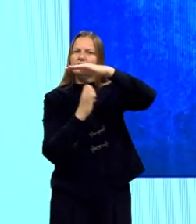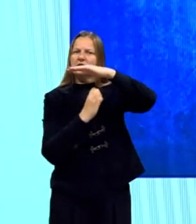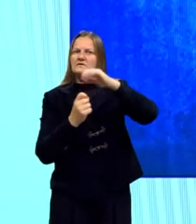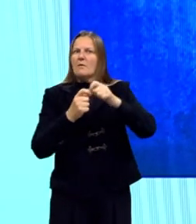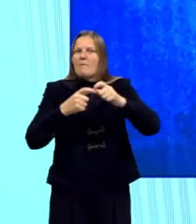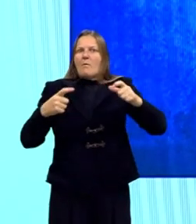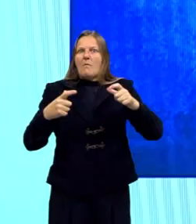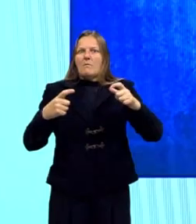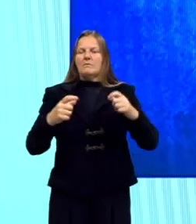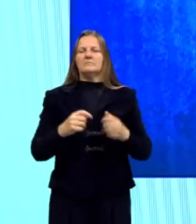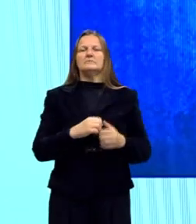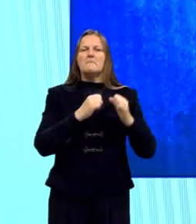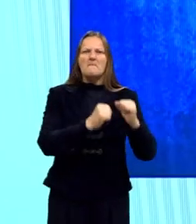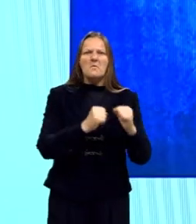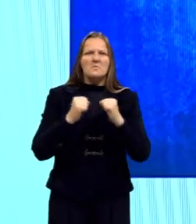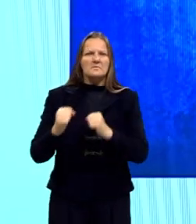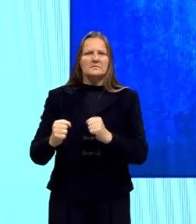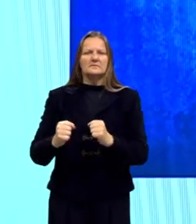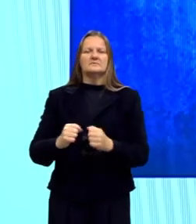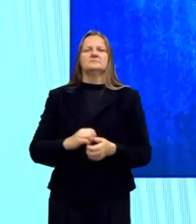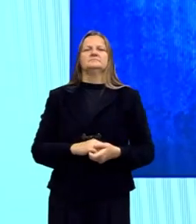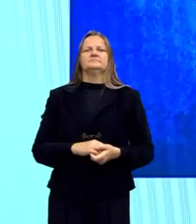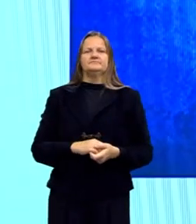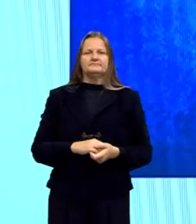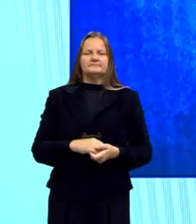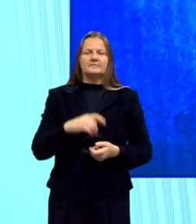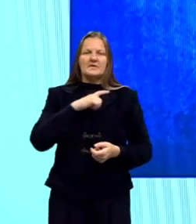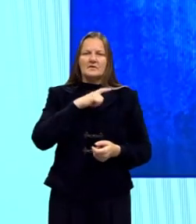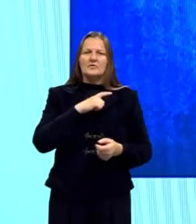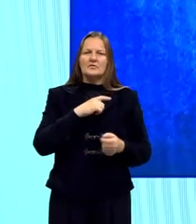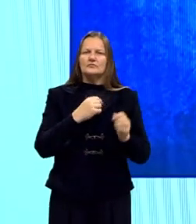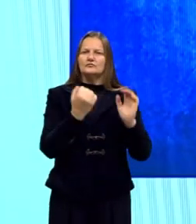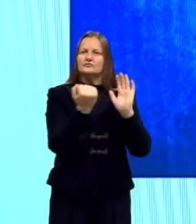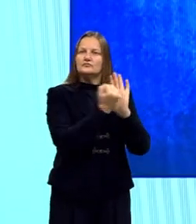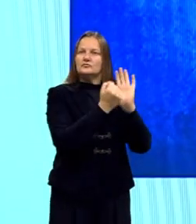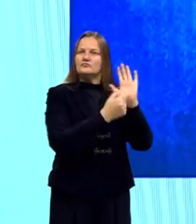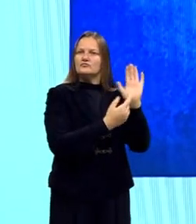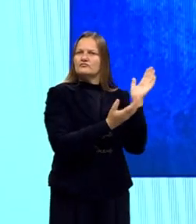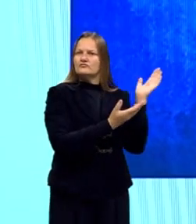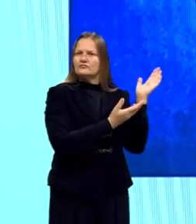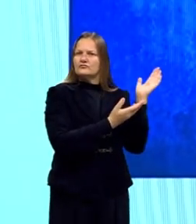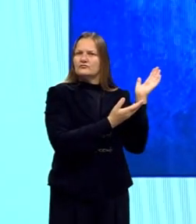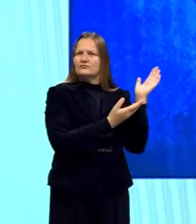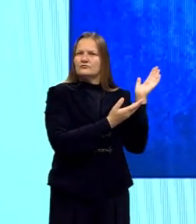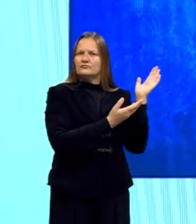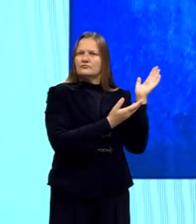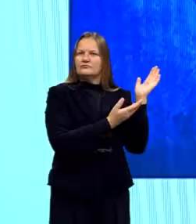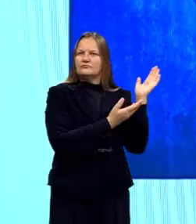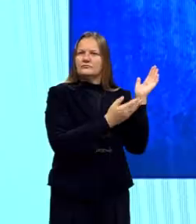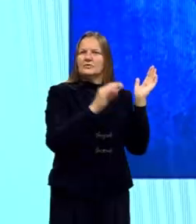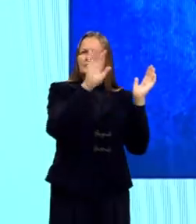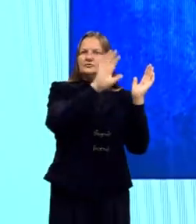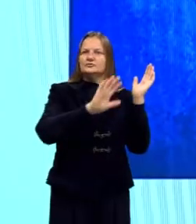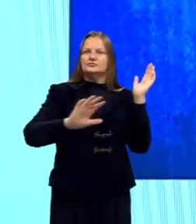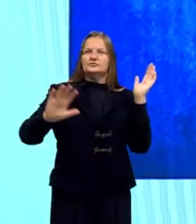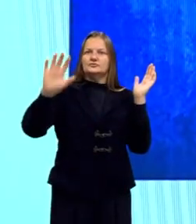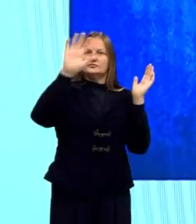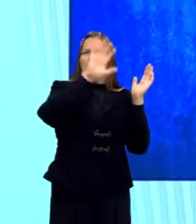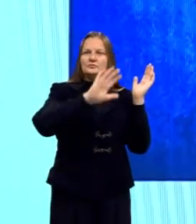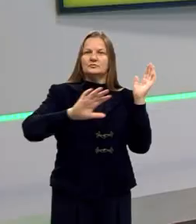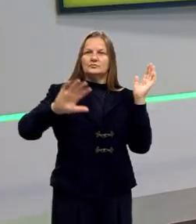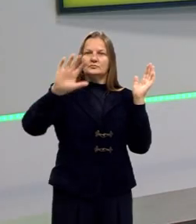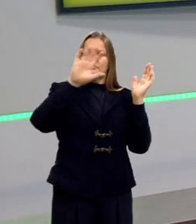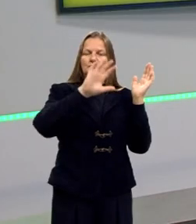grandes empresas no no nessa questão aí de venda né de abrangência dessas empresas e aqui tem